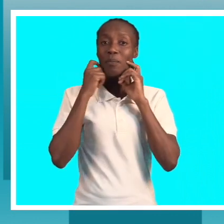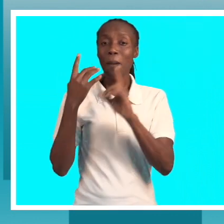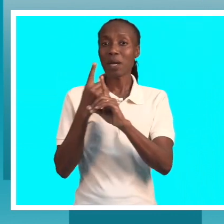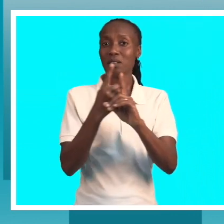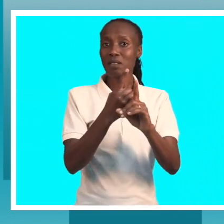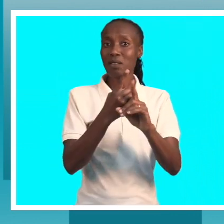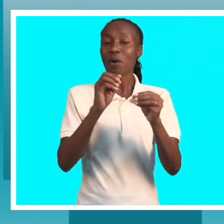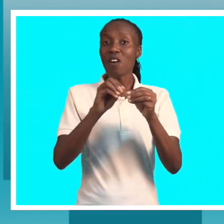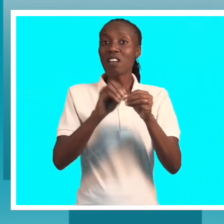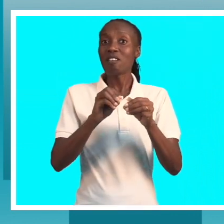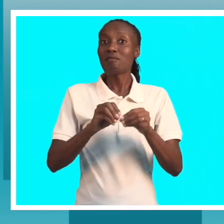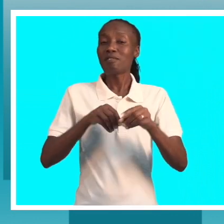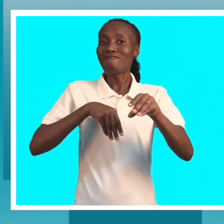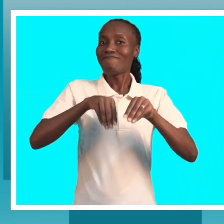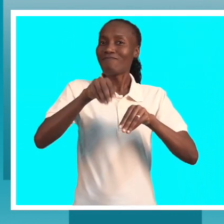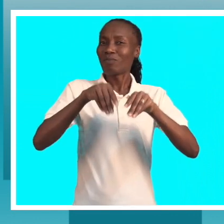Mundo na Turquia.